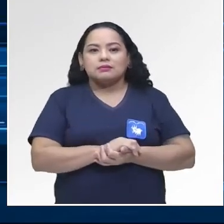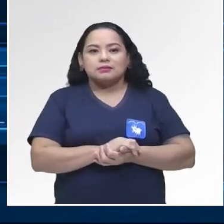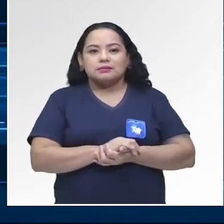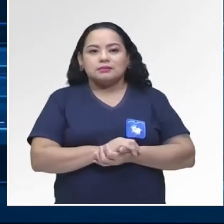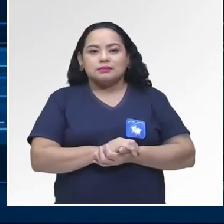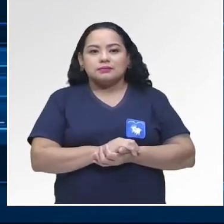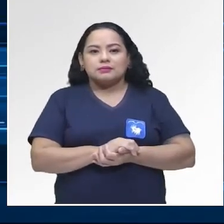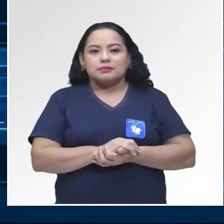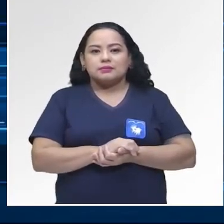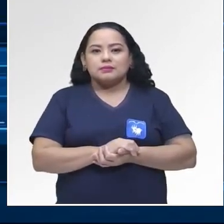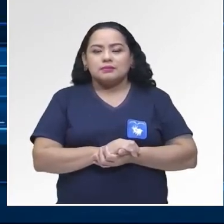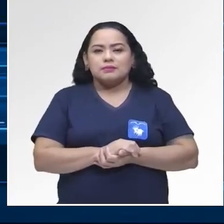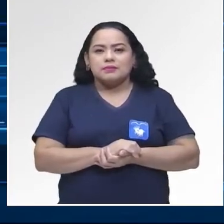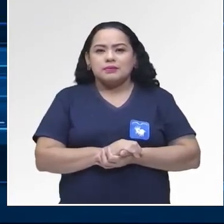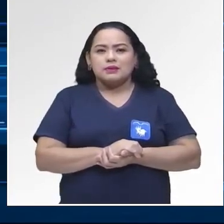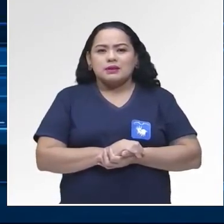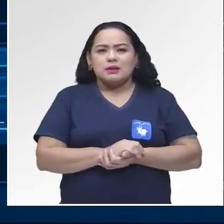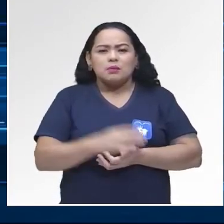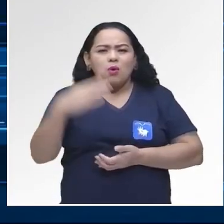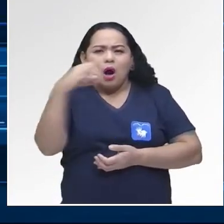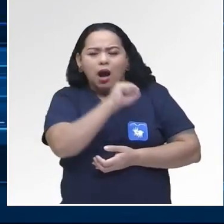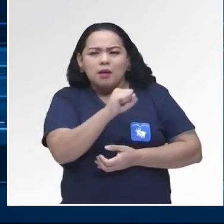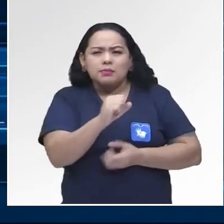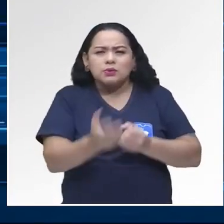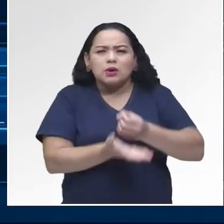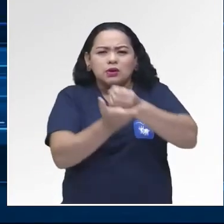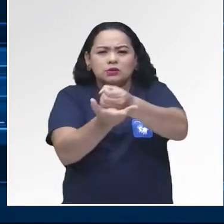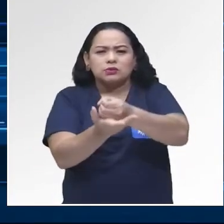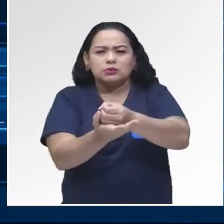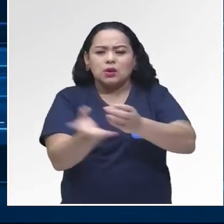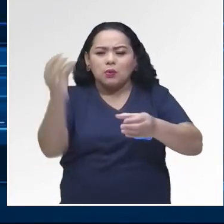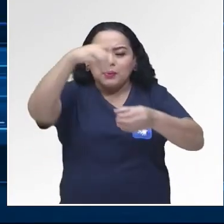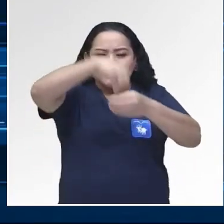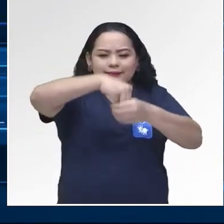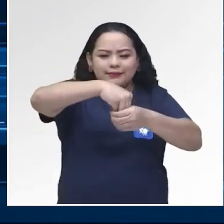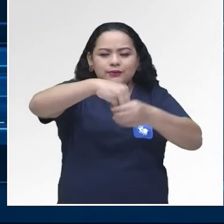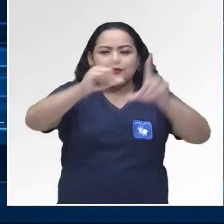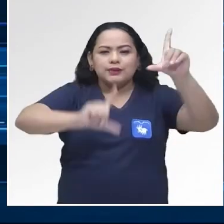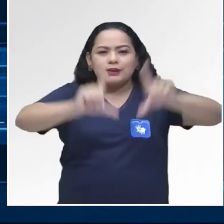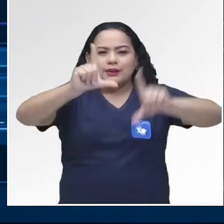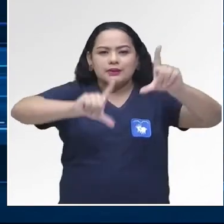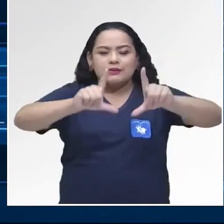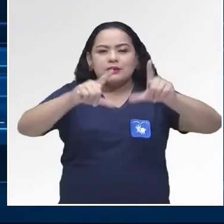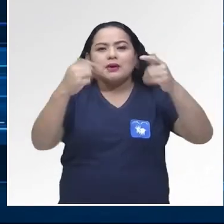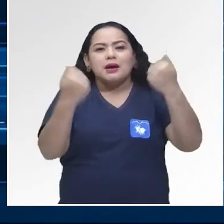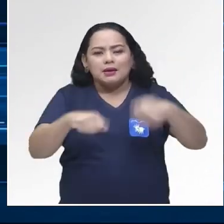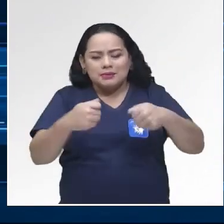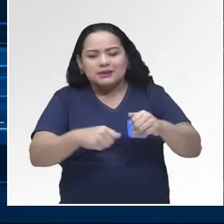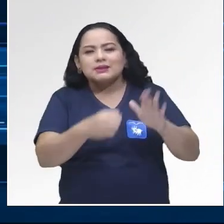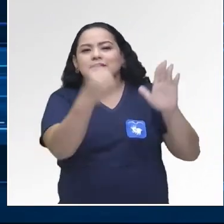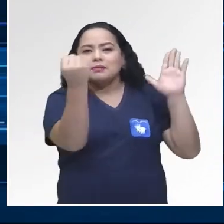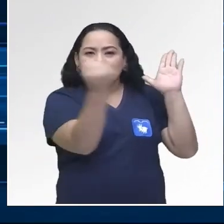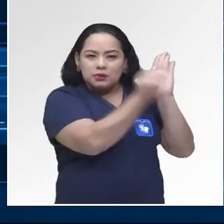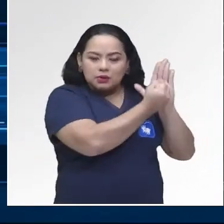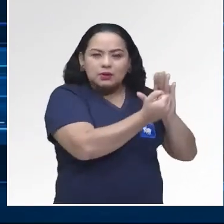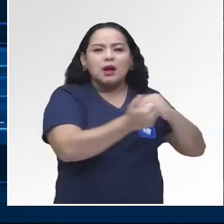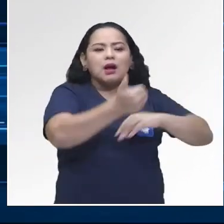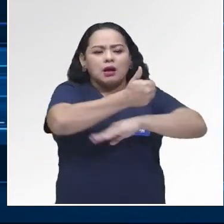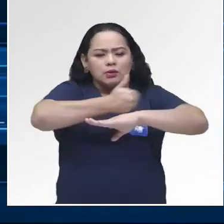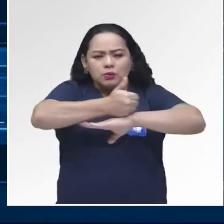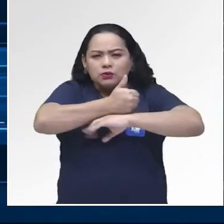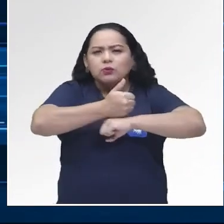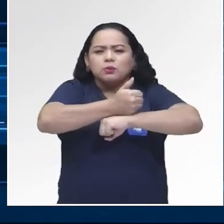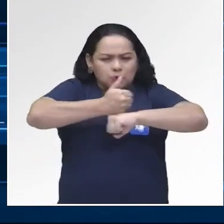quando não conseguimos resolver facilmente, é lá dentro, no circuito interno, aí já tem que provar, tem que ter o técnico para testar,